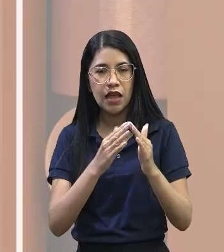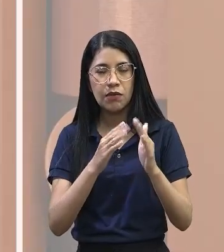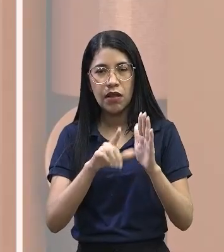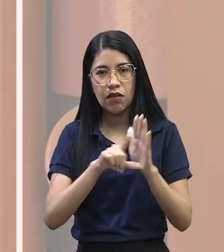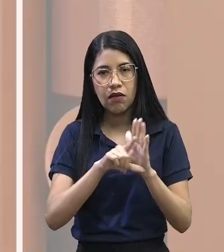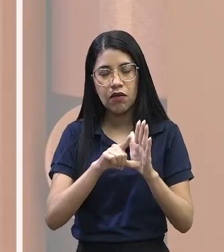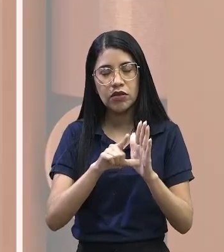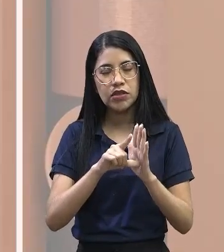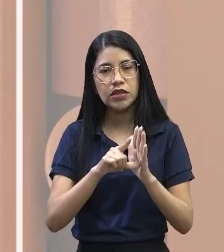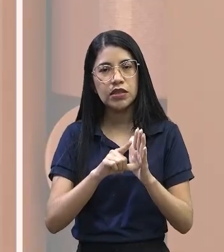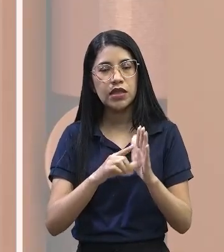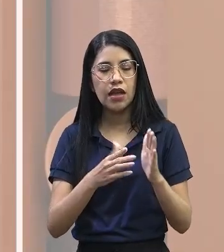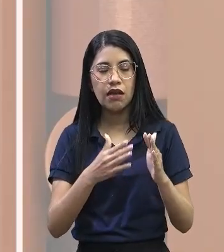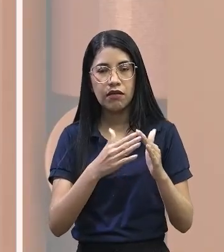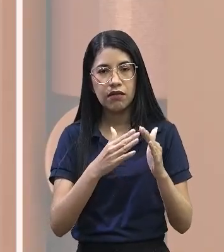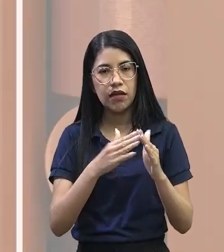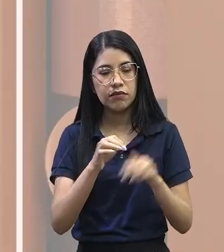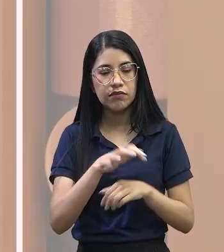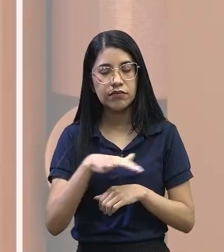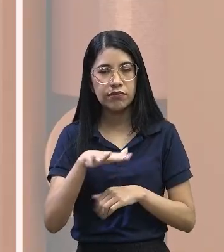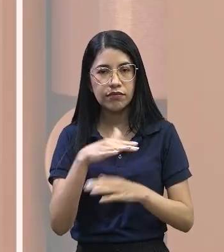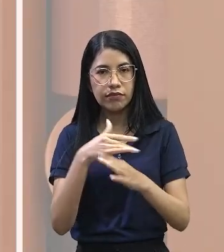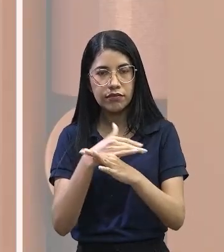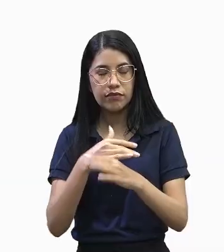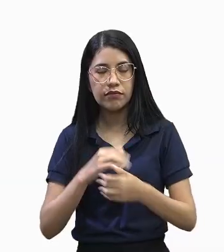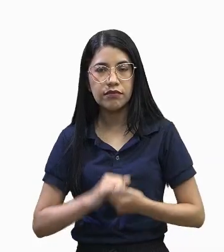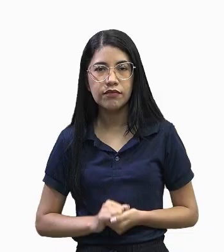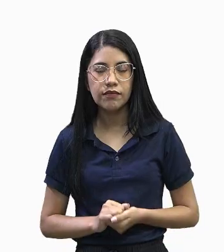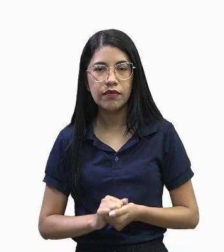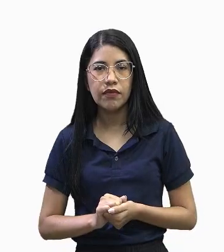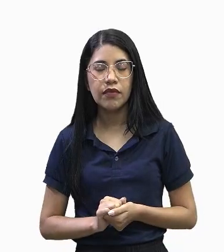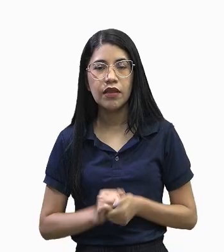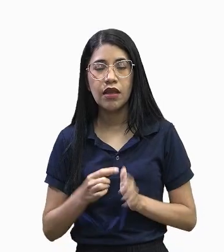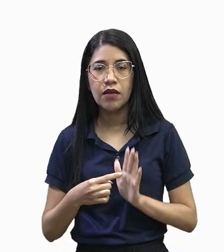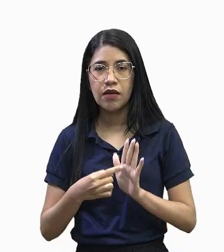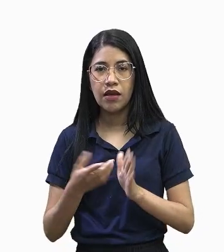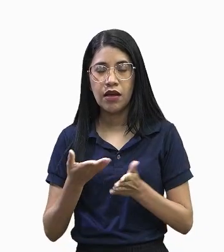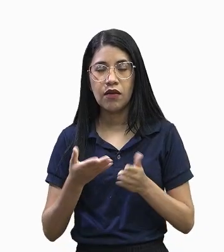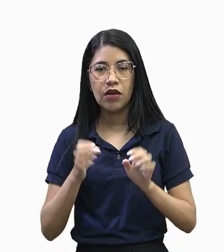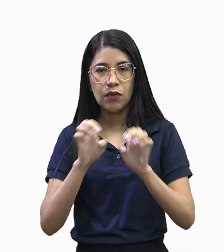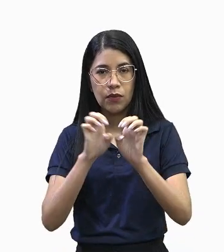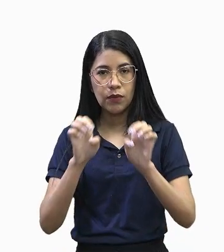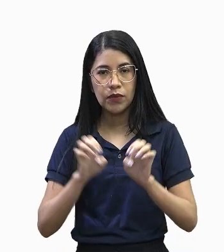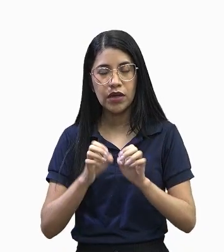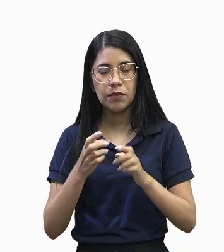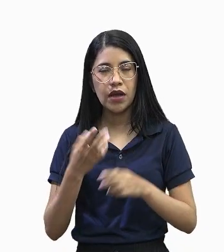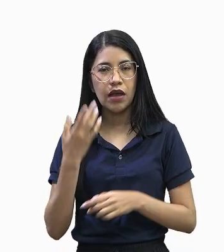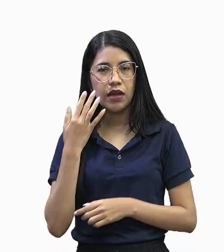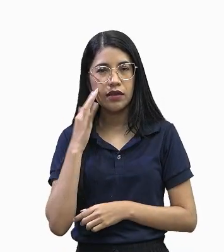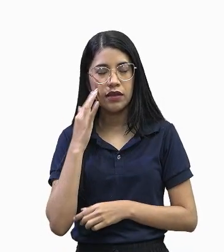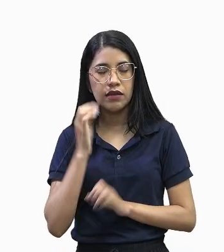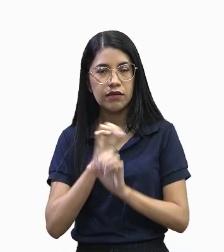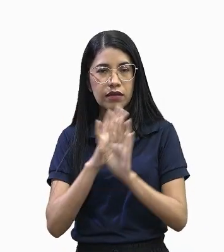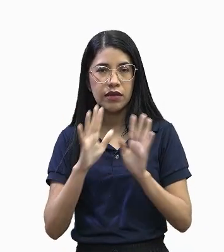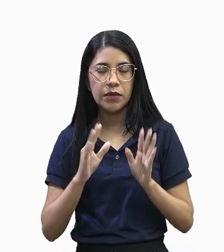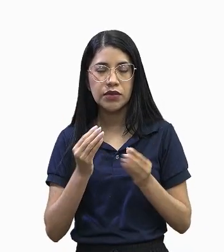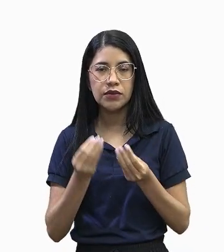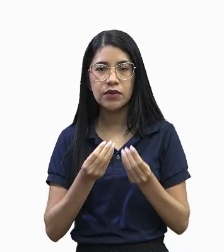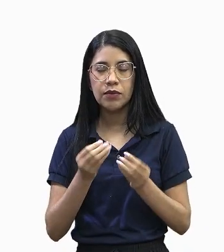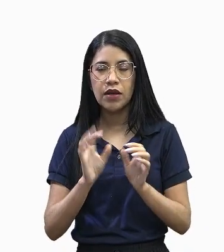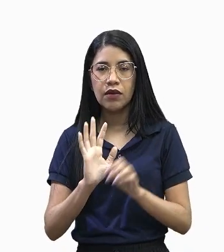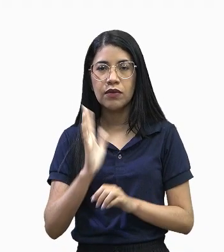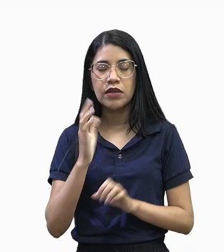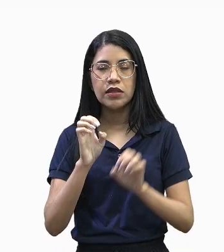da cidade, da zona urbana. Vamos adiante, trouxe para vocês então um organograma que vai nos ajudar a compreender o sistema